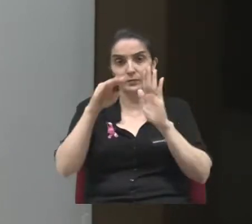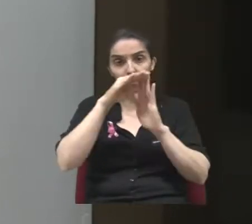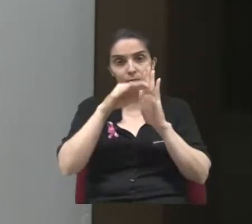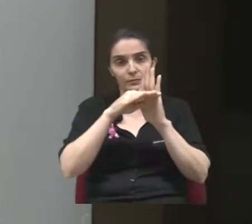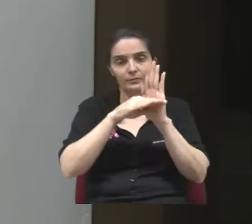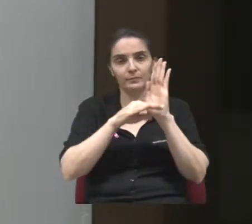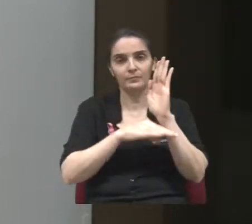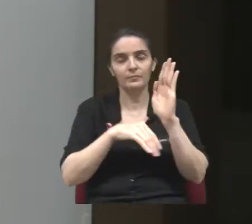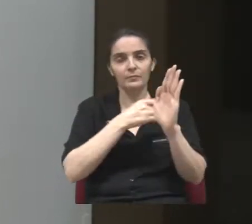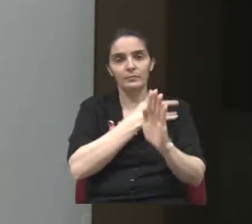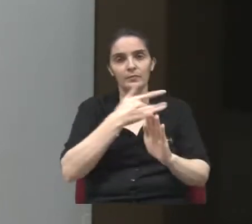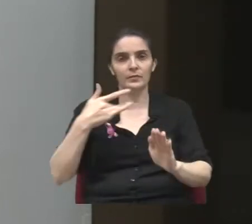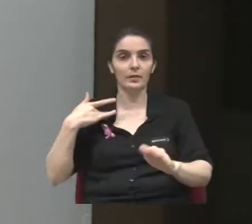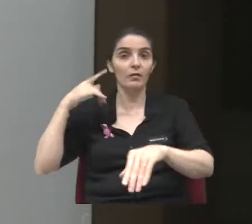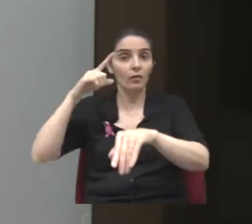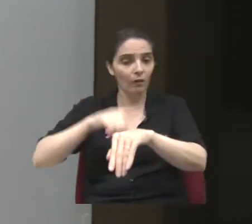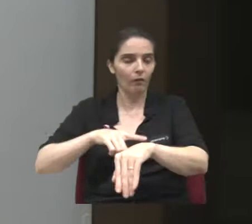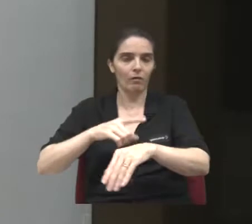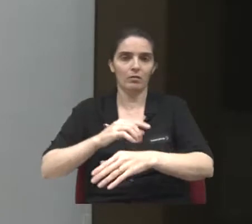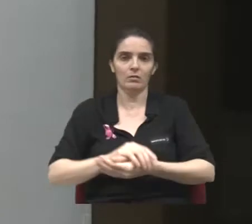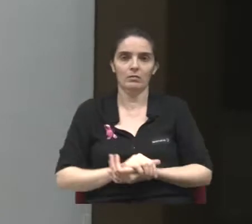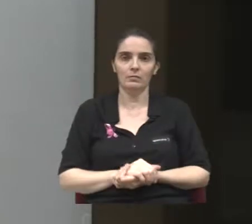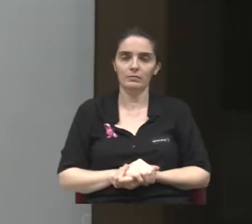na Hora, que